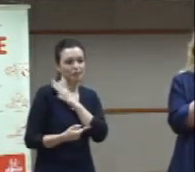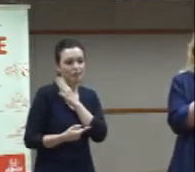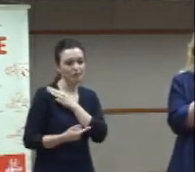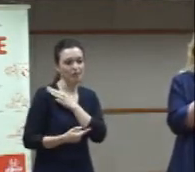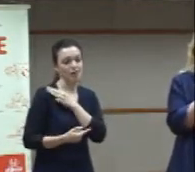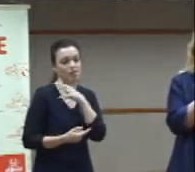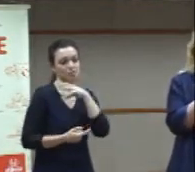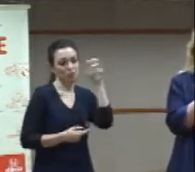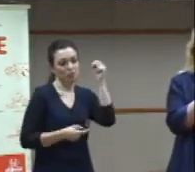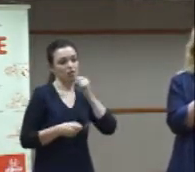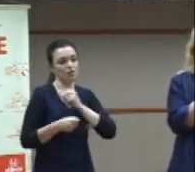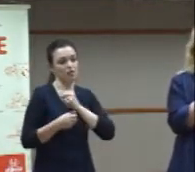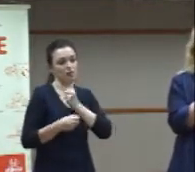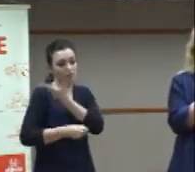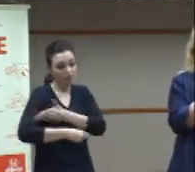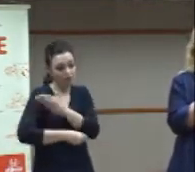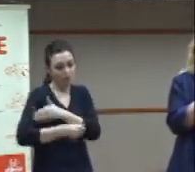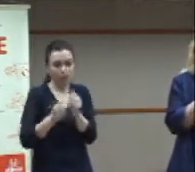de Libras do Ninter.